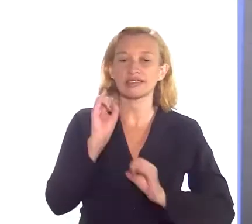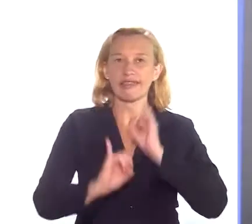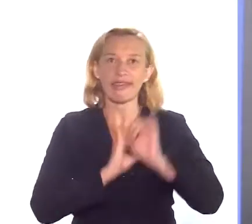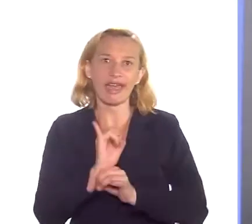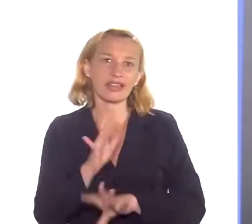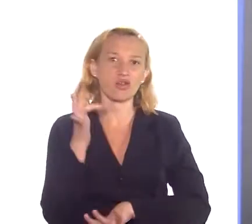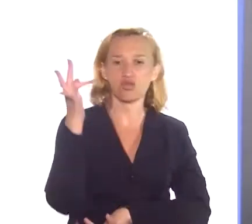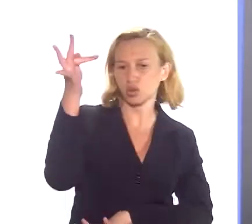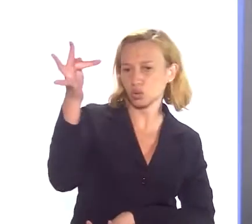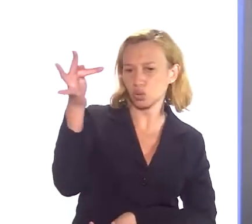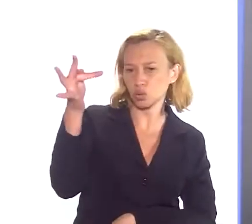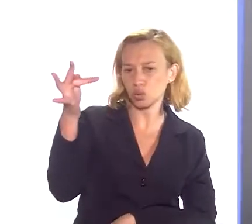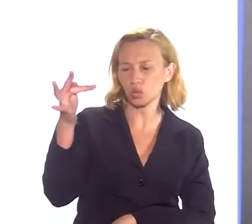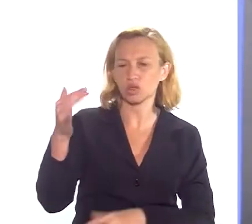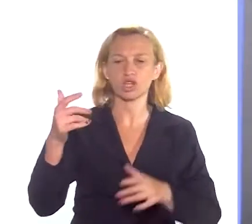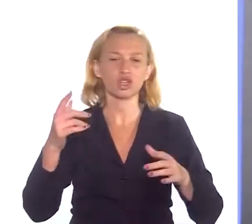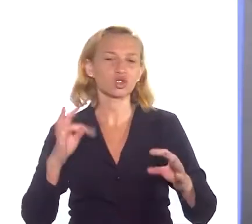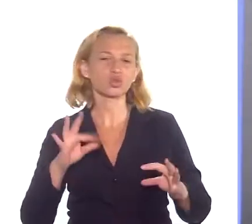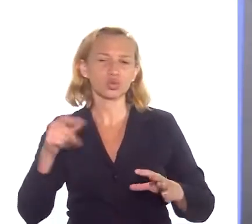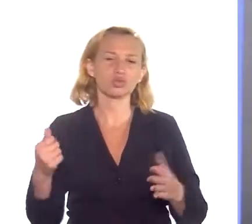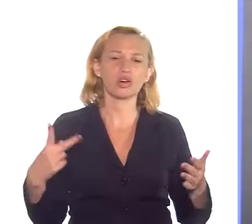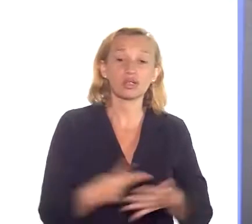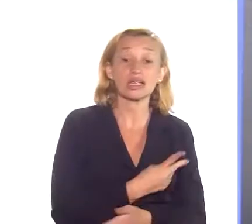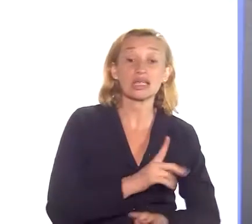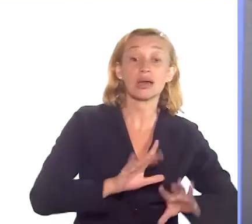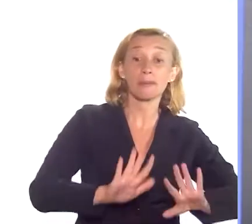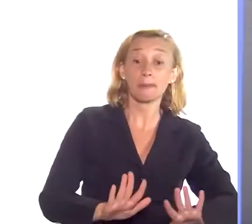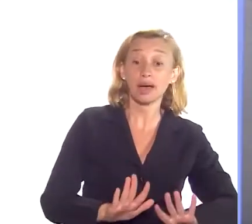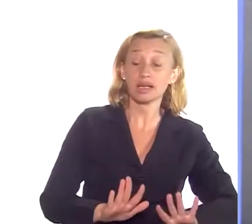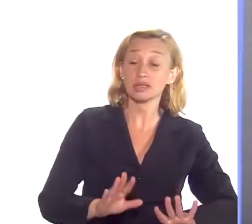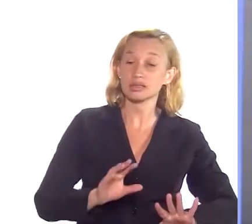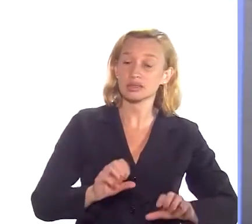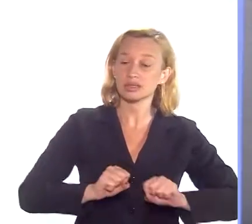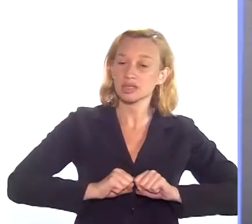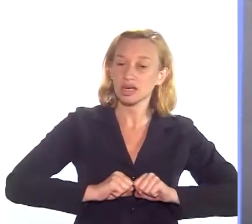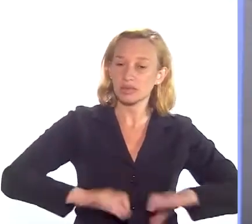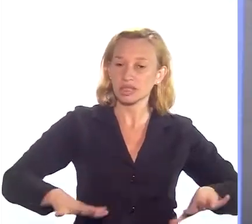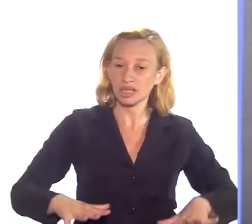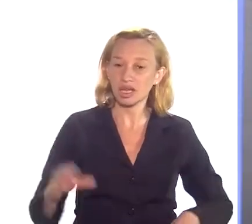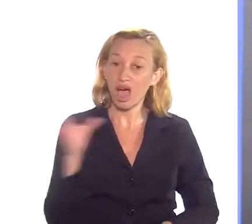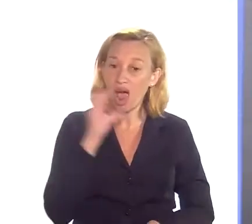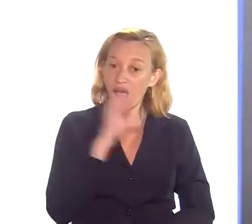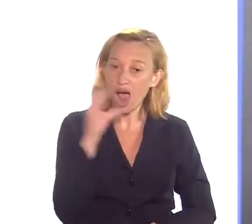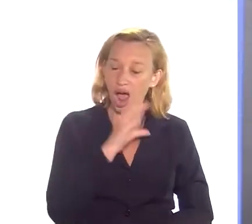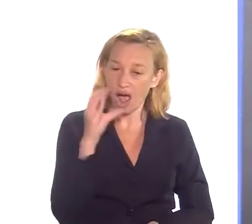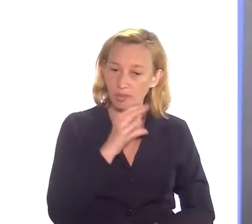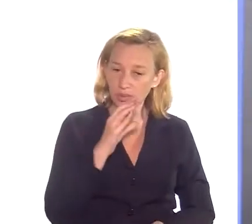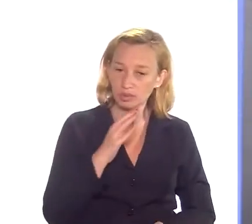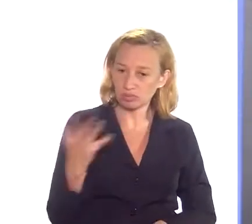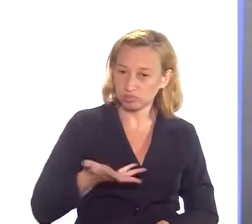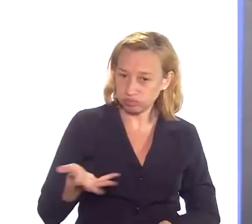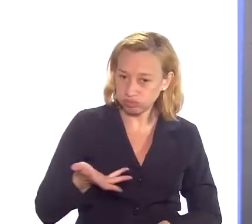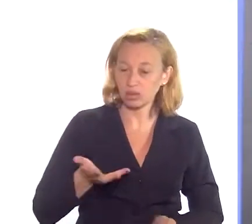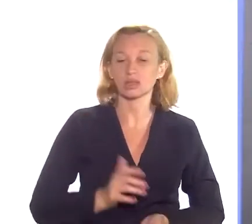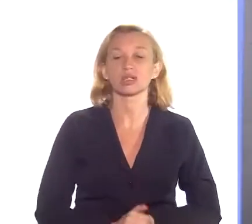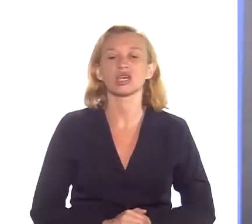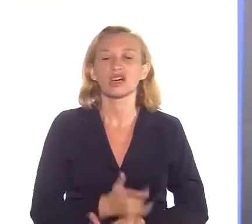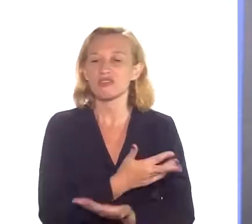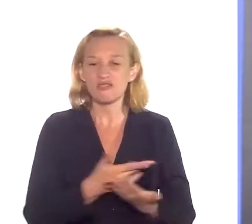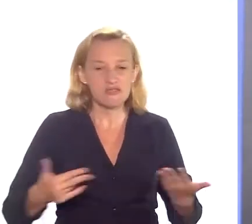que a internet é o futuro, a internet é o lugar onde as coisas vão acontecer, só que a pandemia acelerou esses processos,